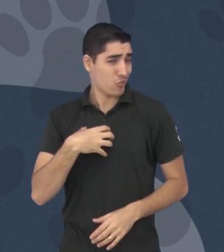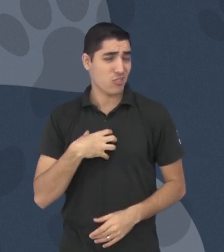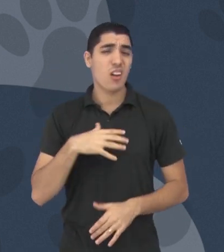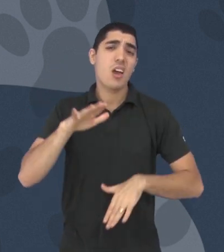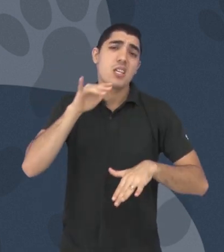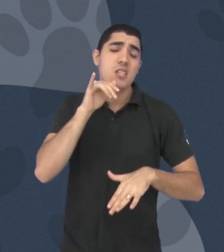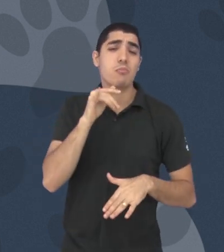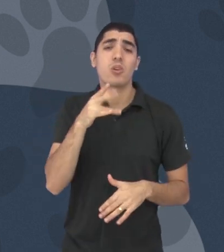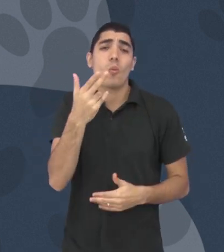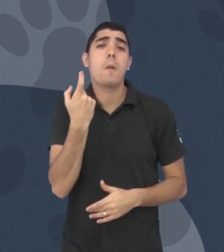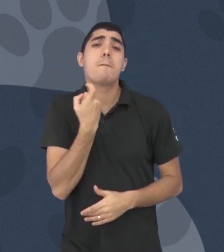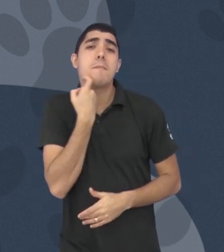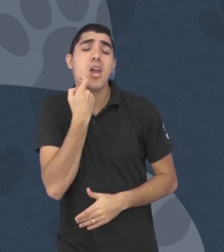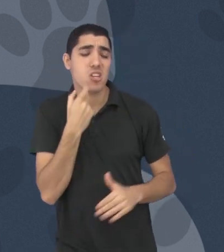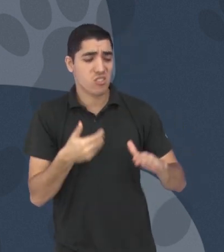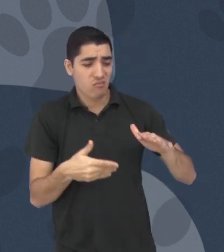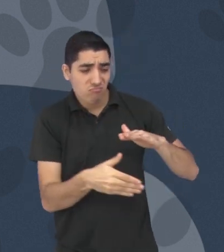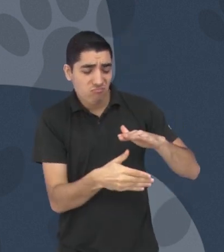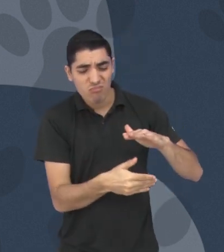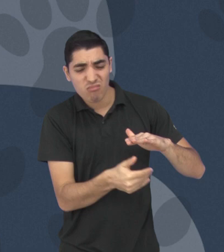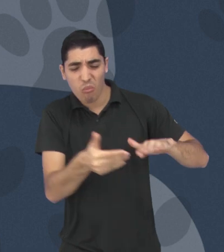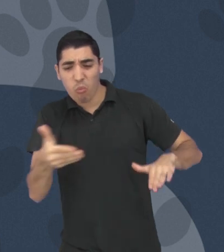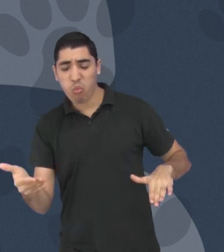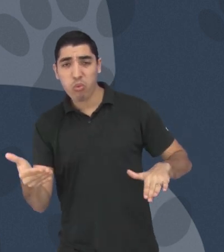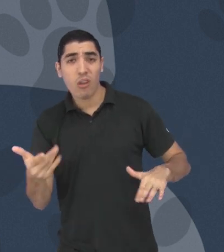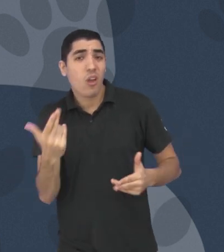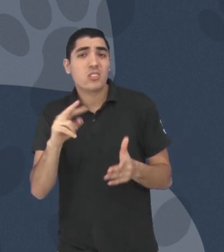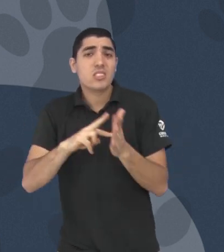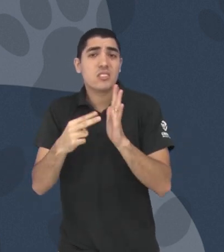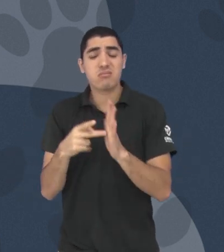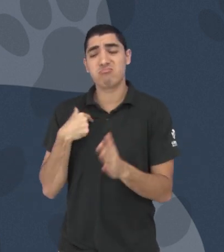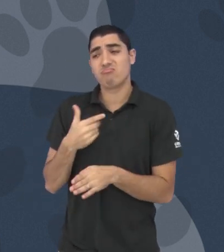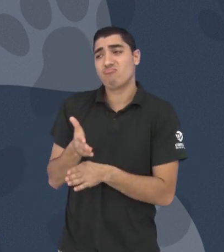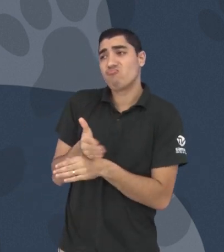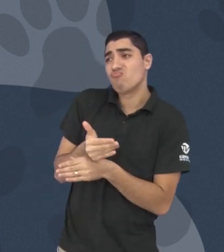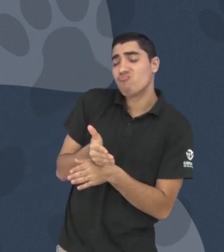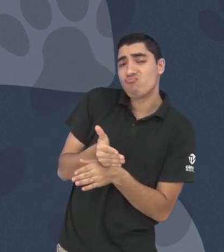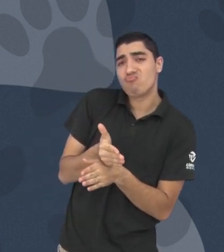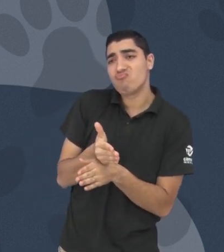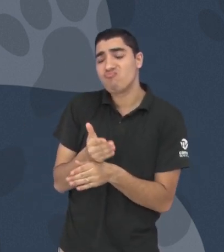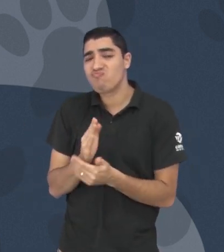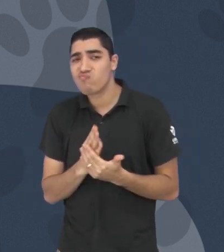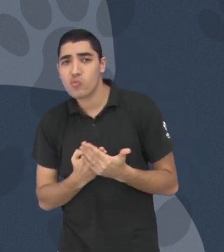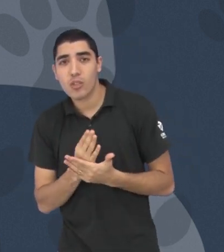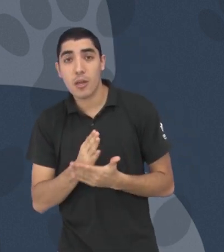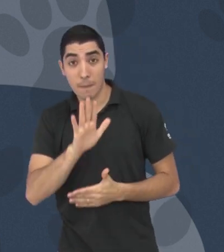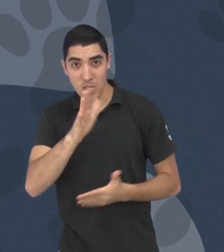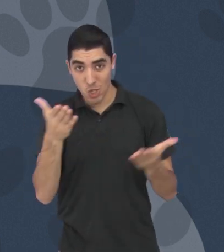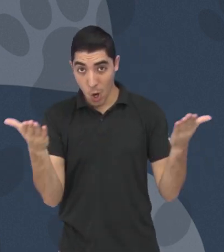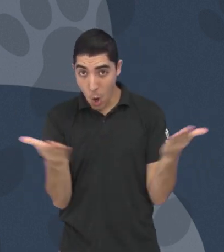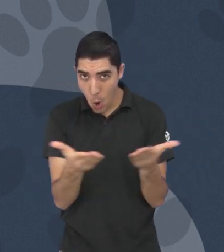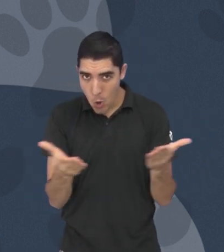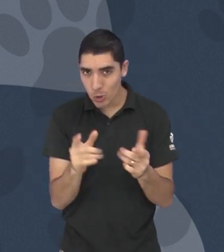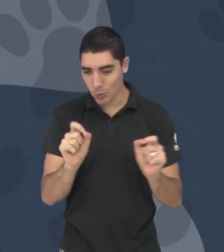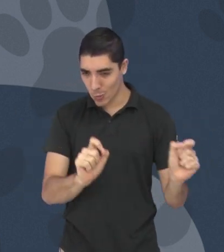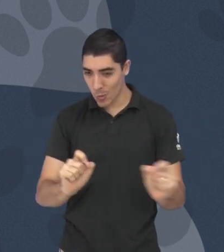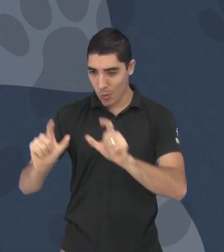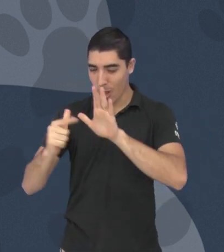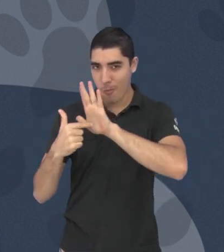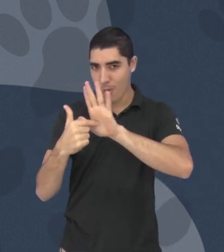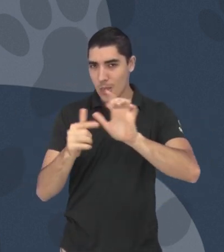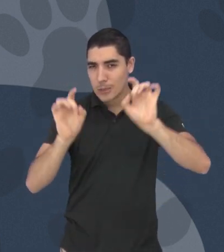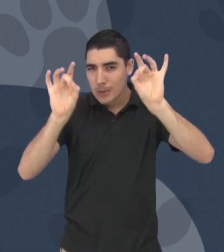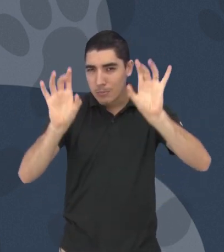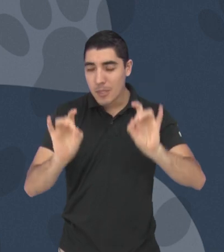gente fica meio assim, meio deslocado em alguma situação. Mas ó, para isso não acontecer com você hoje, o Galeria